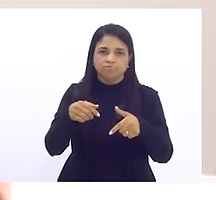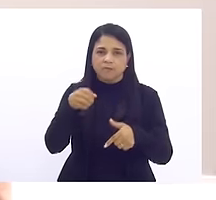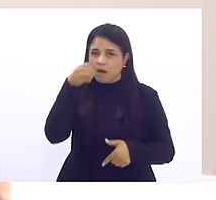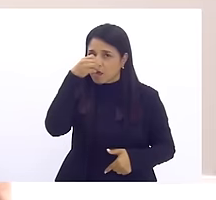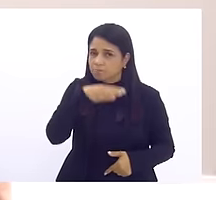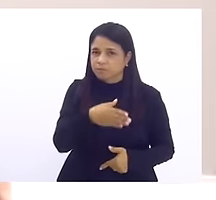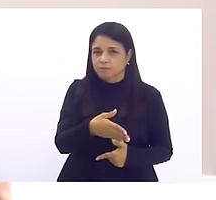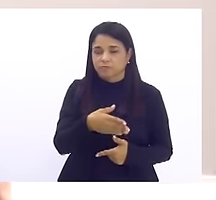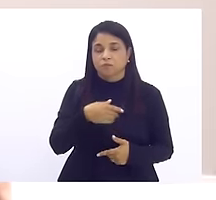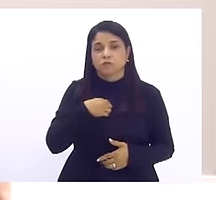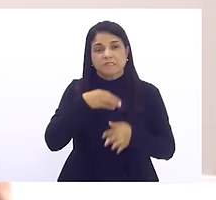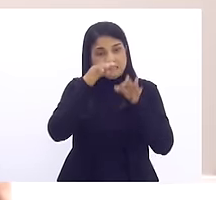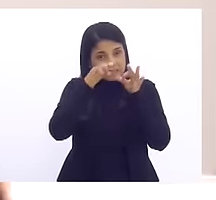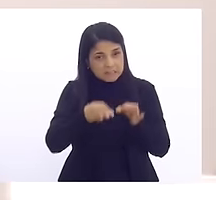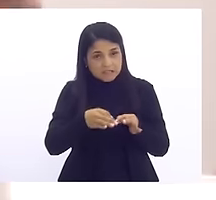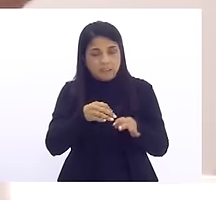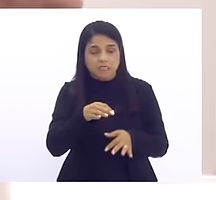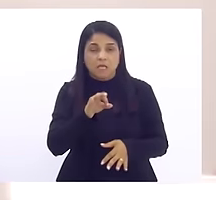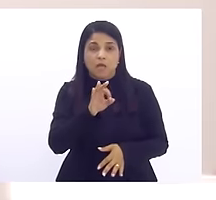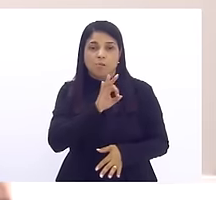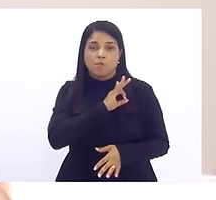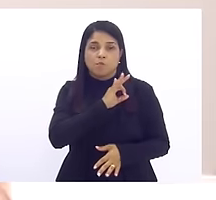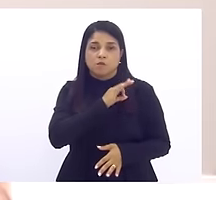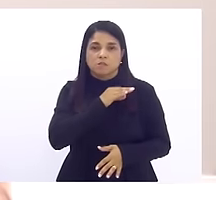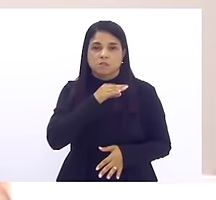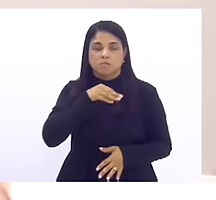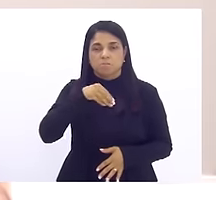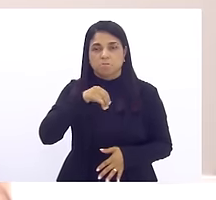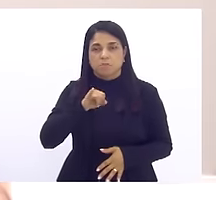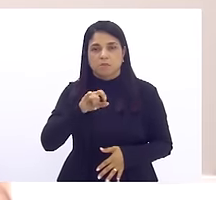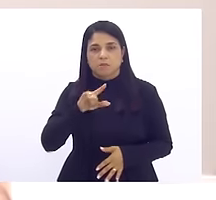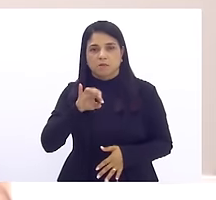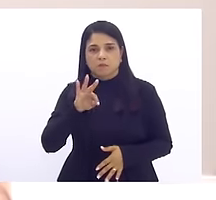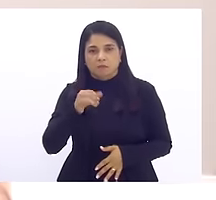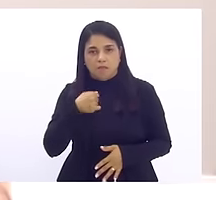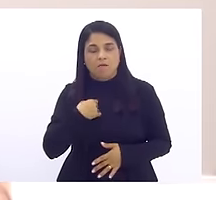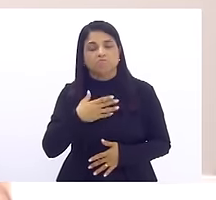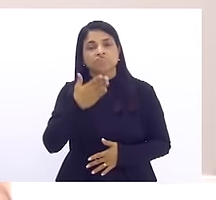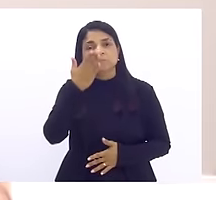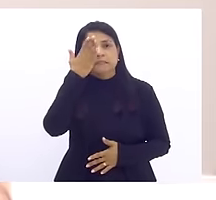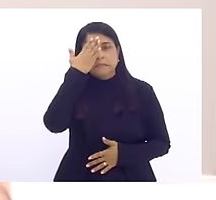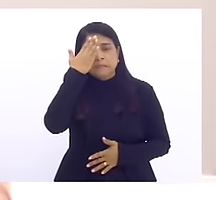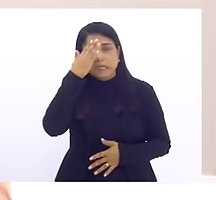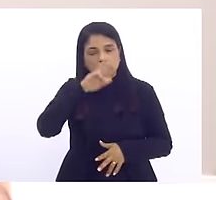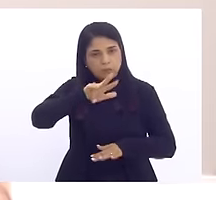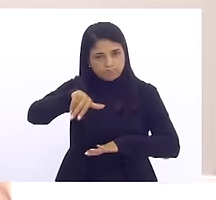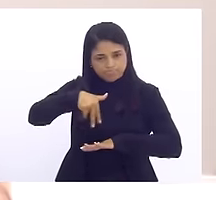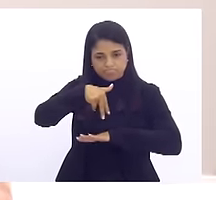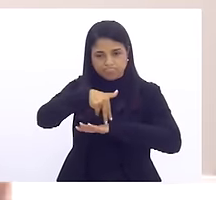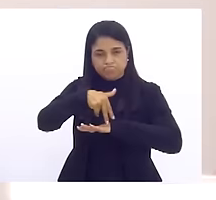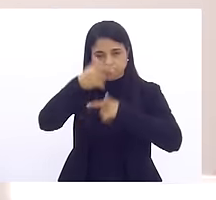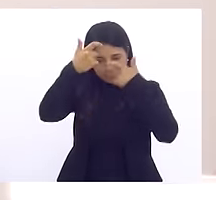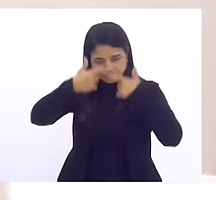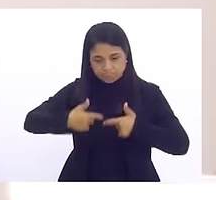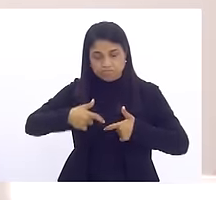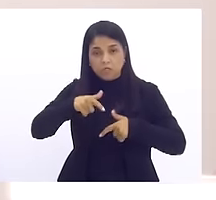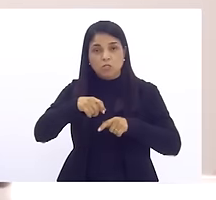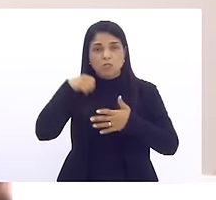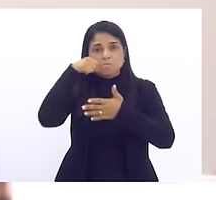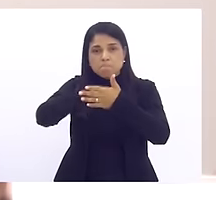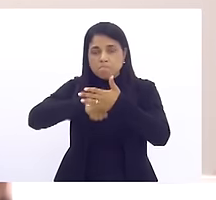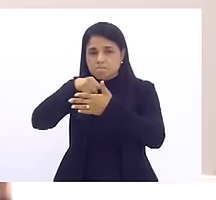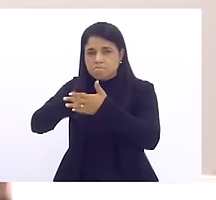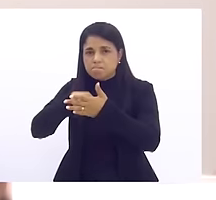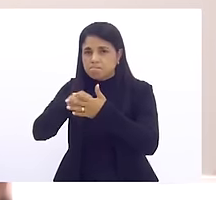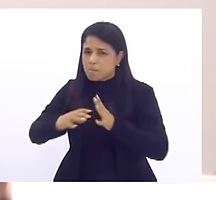PM entende o nosso posicionamento até porque o que nós brigamos nesse